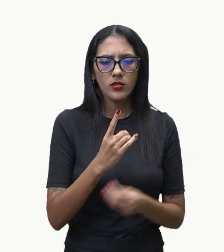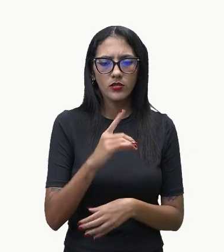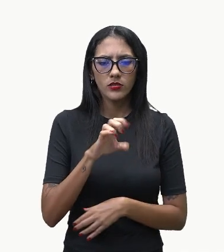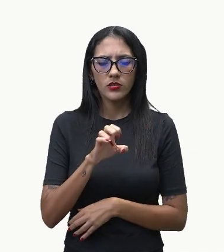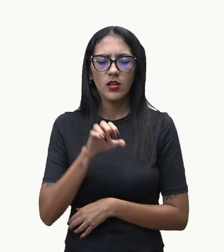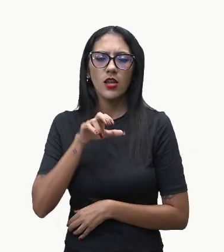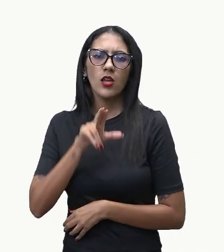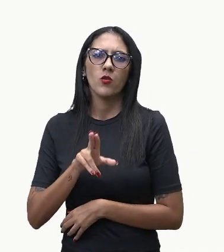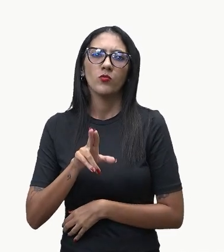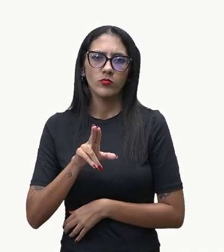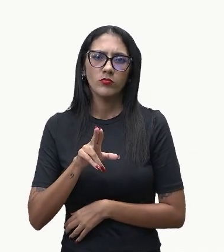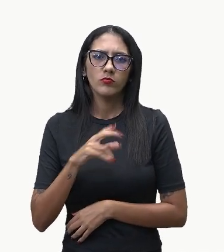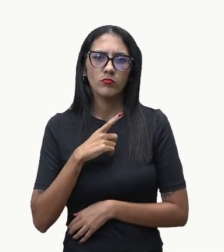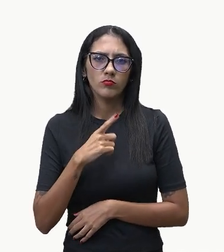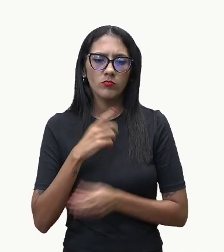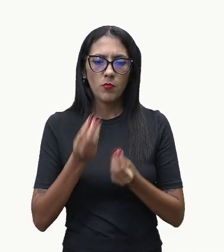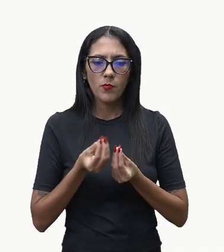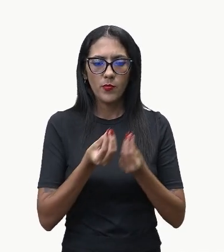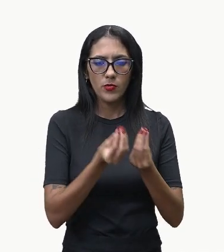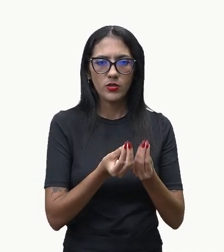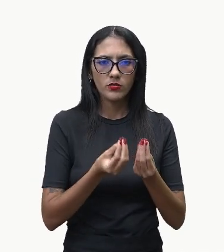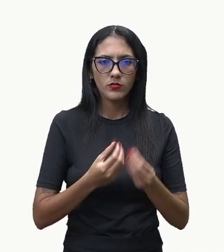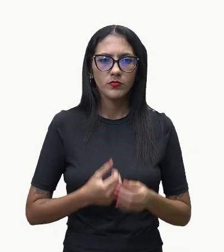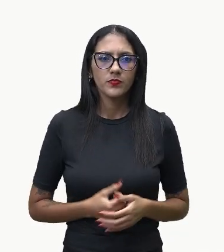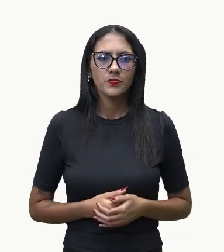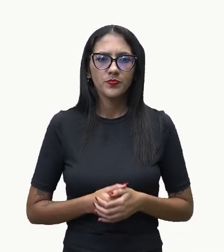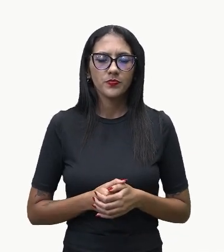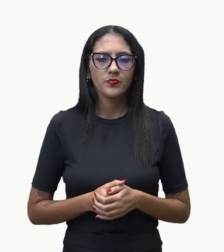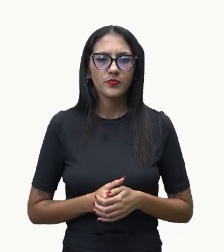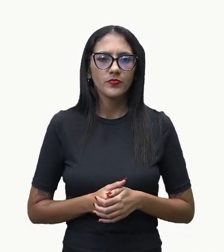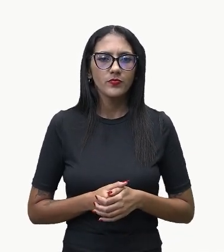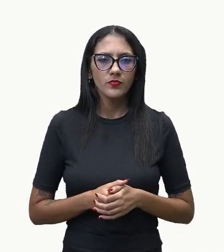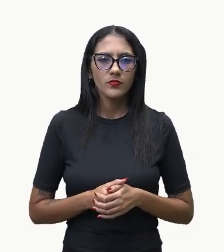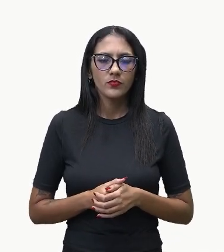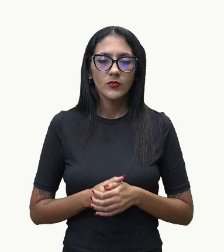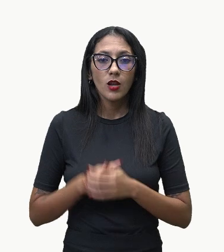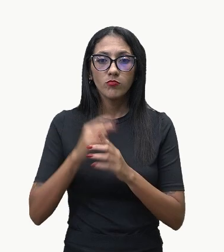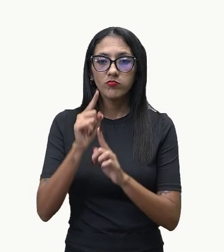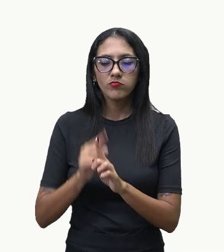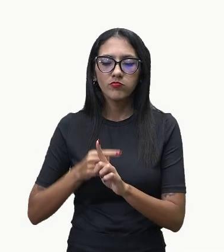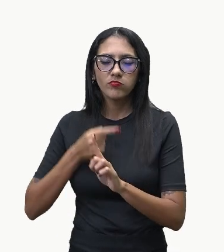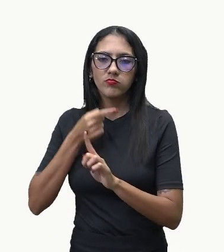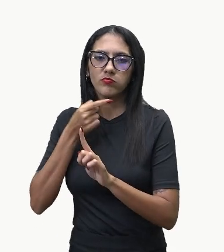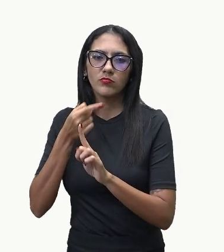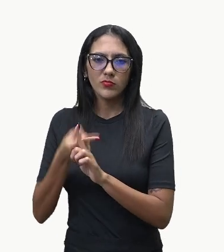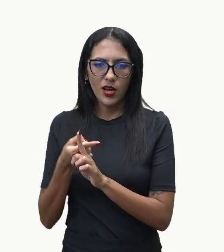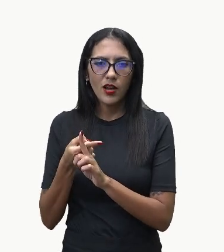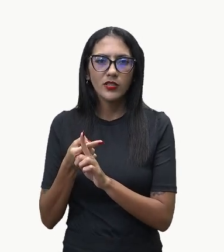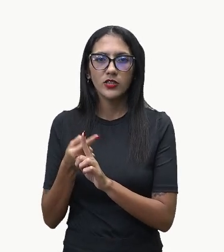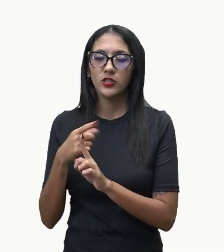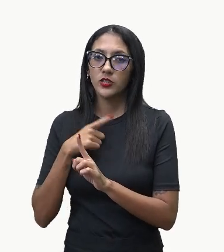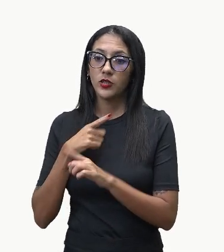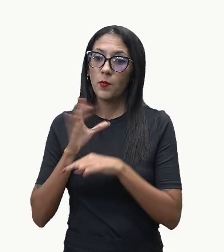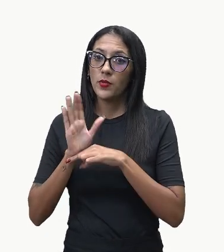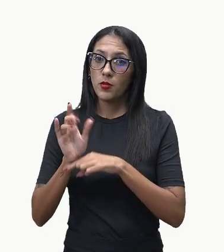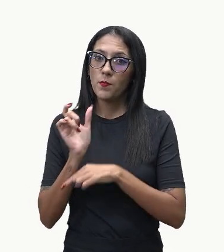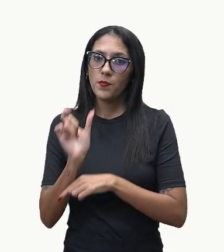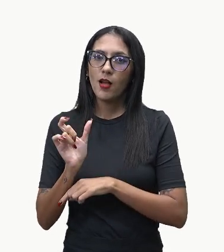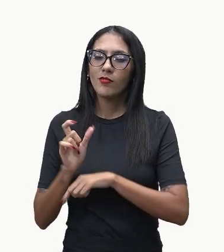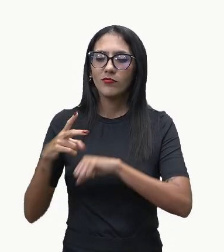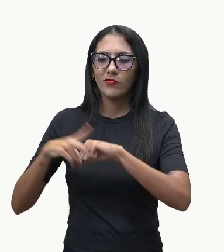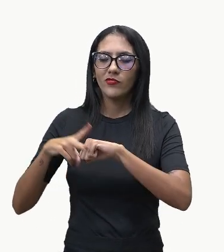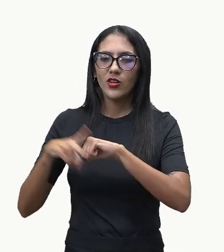dá alguma coisa. E depois dos complementos verbais é que ele me apresenta o verbo.